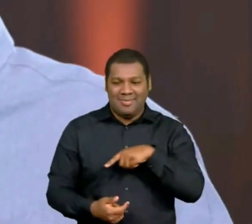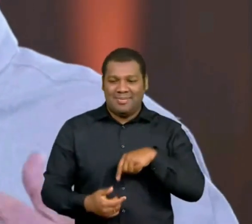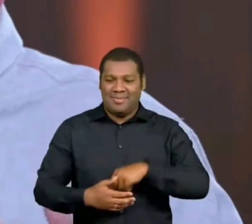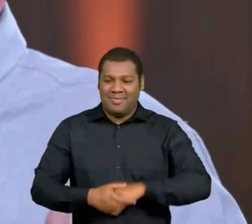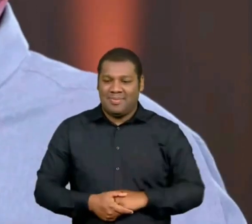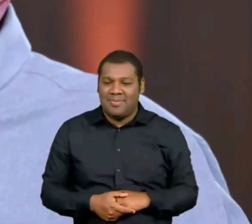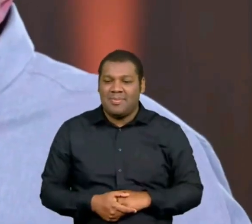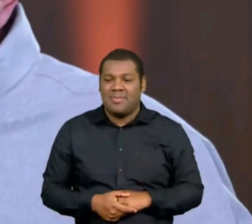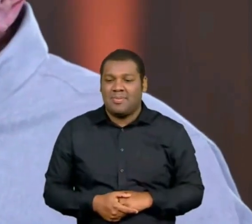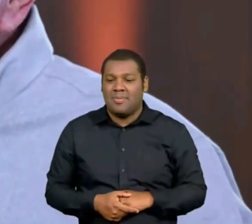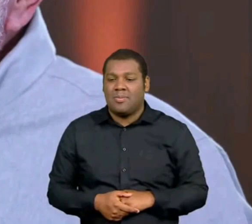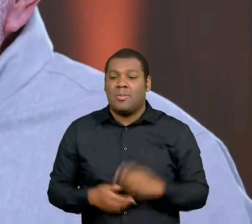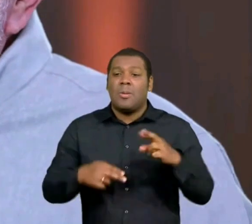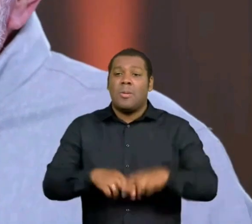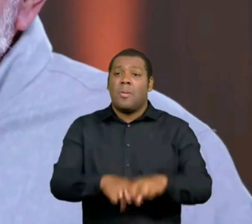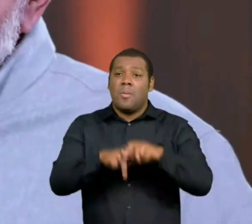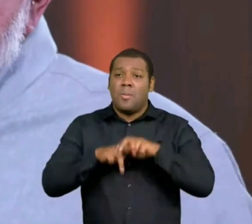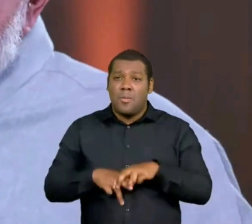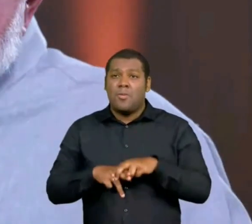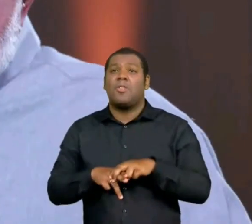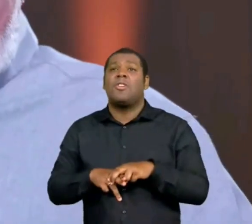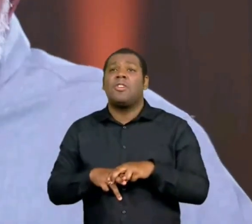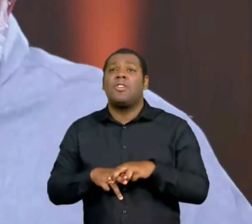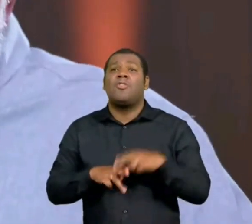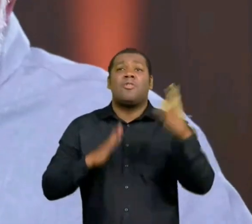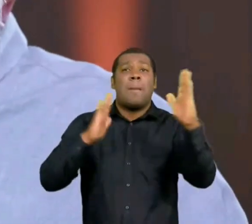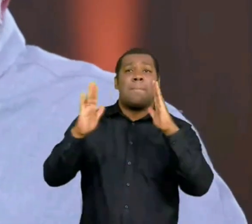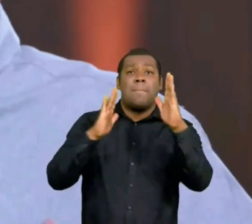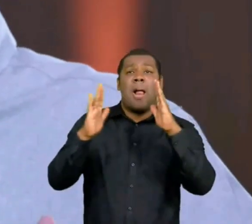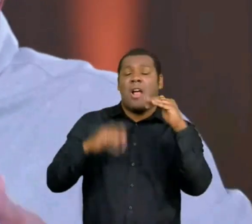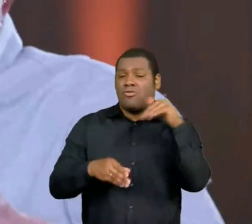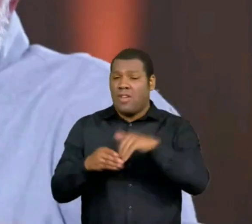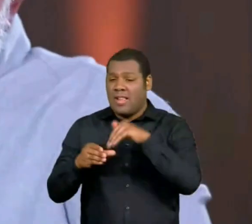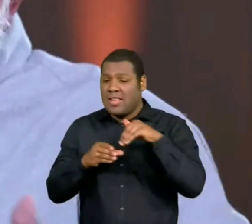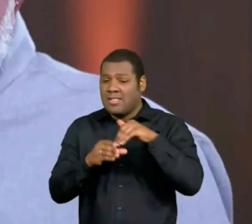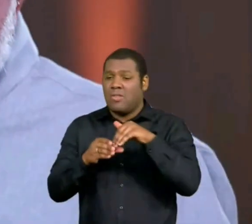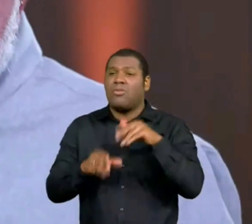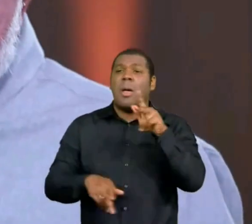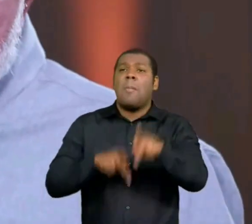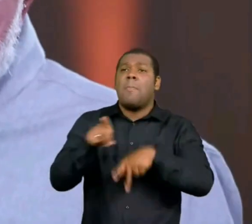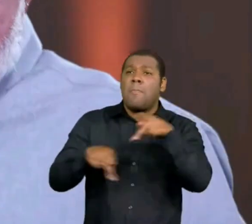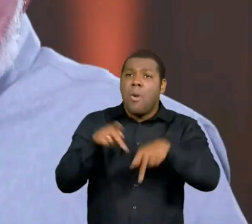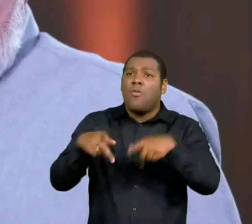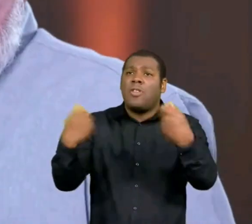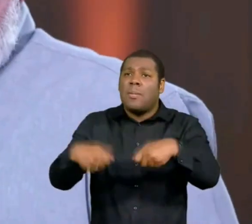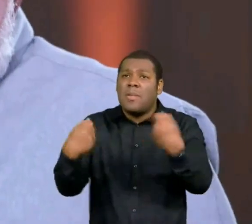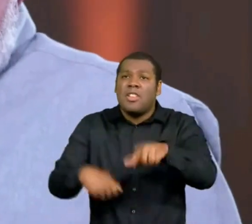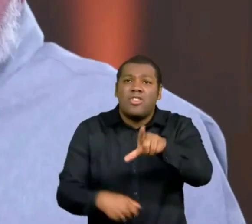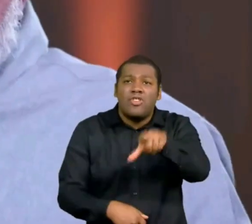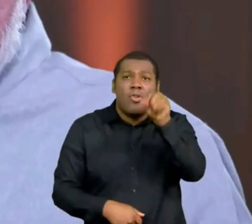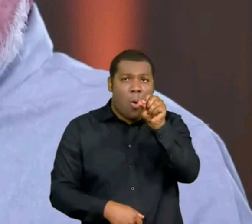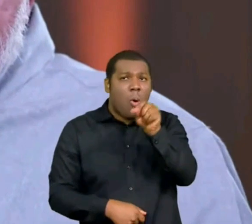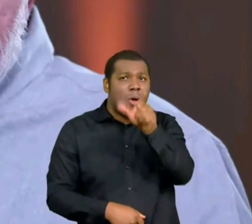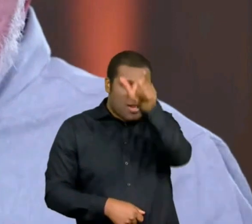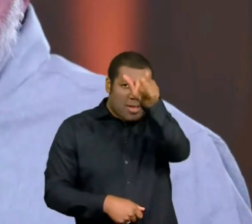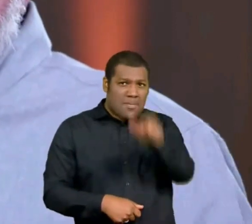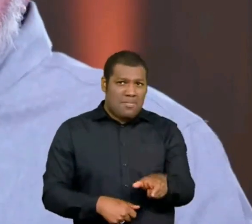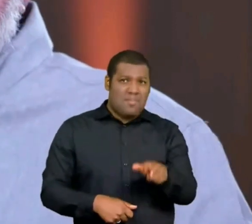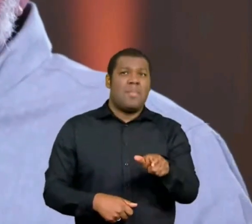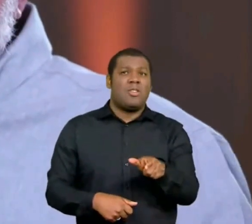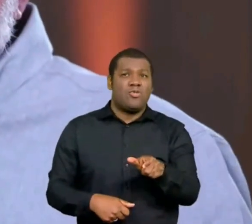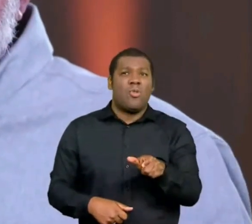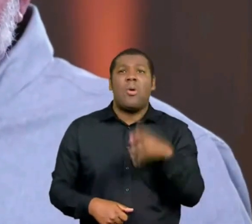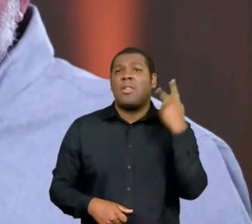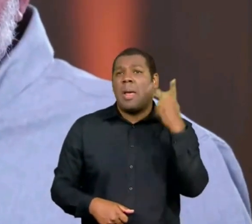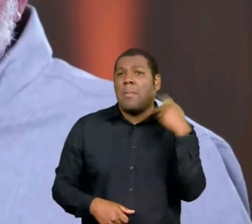quando chega a época da eleição, o povo tem que saber votar em gente que tem afinidade com aquilo que ele pensa, com aquilo que ele quer,